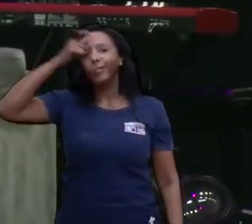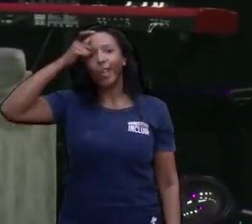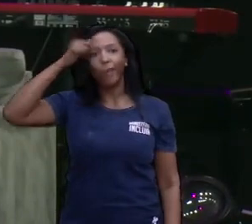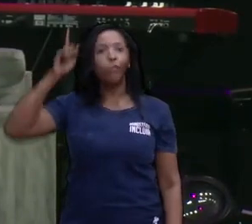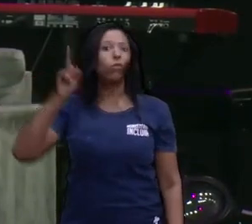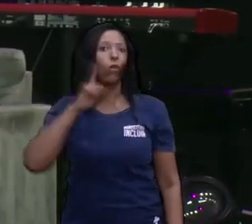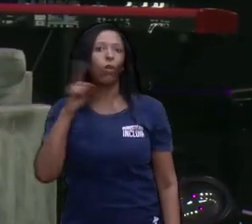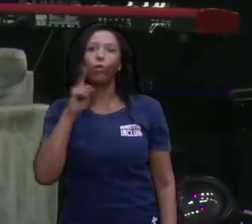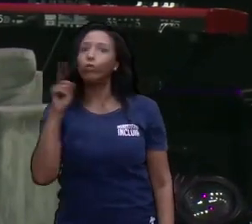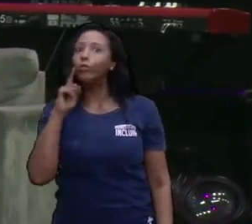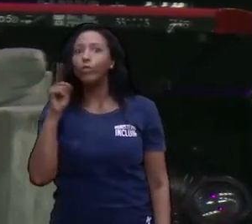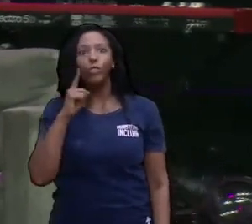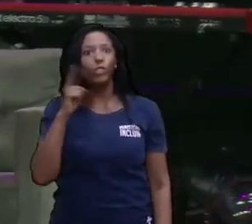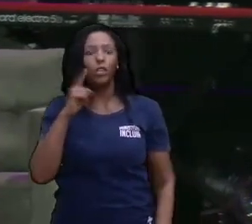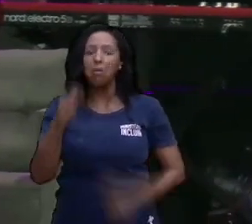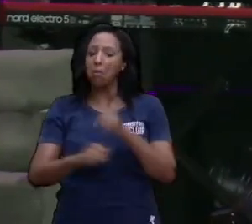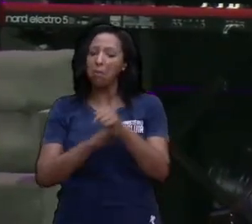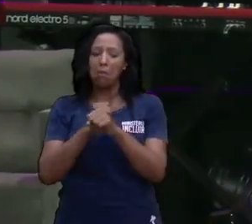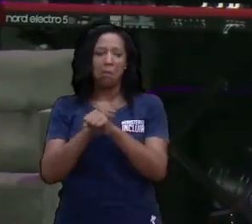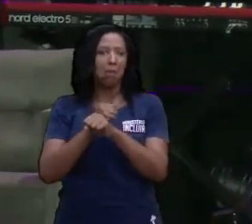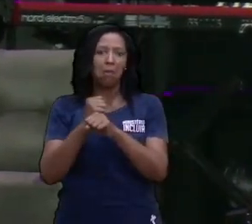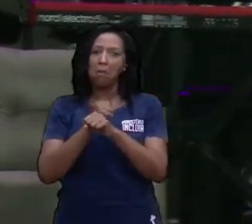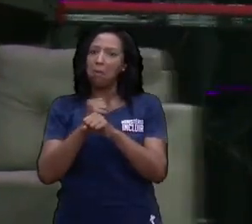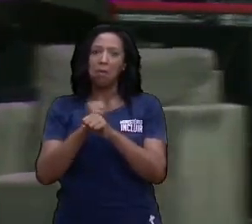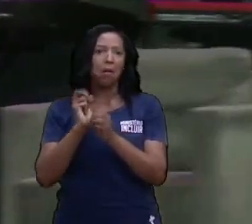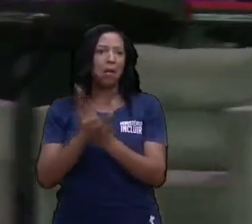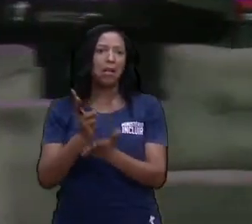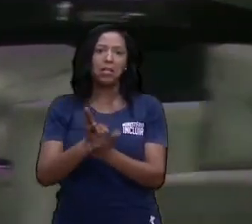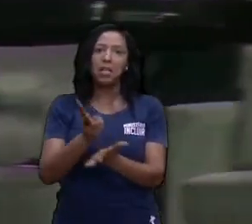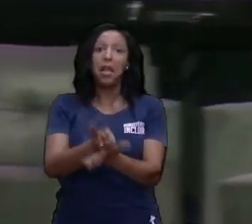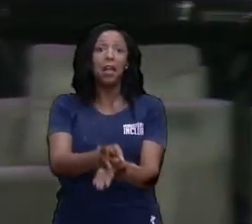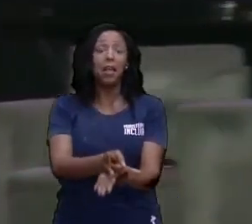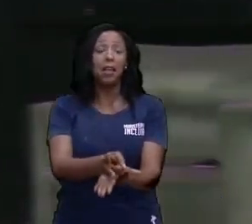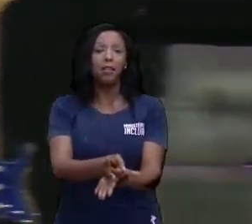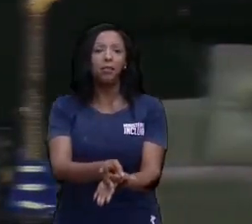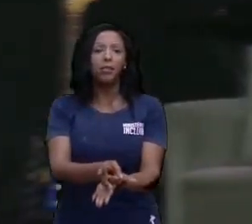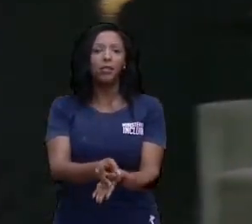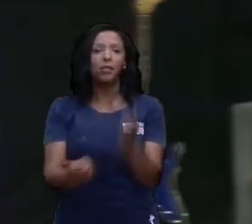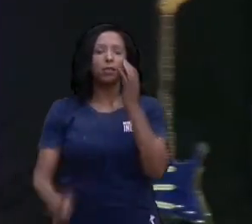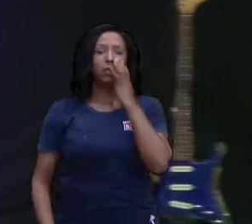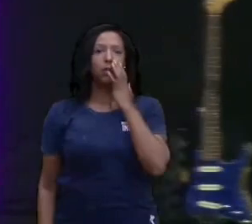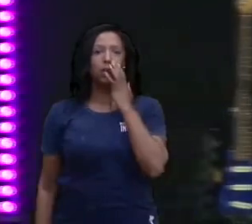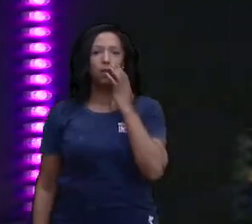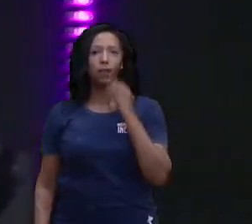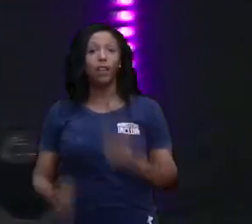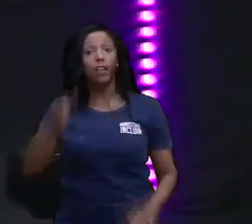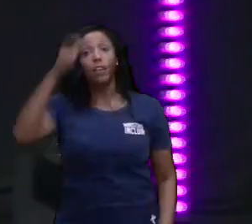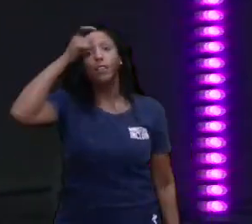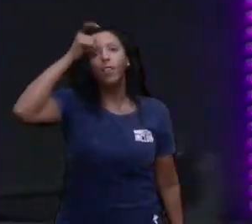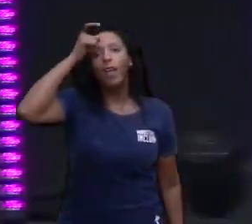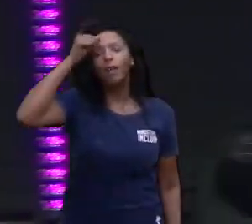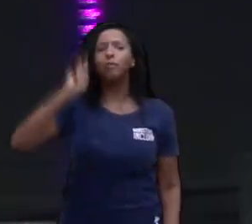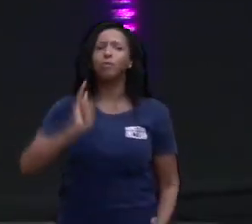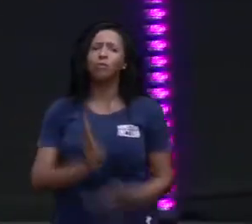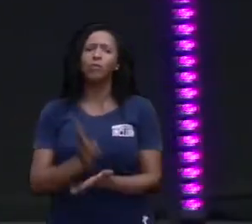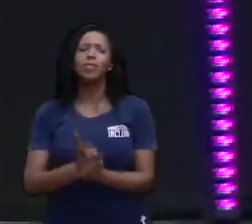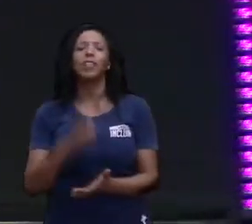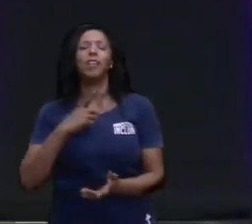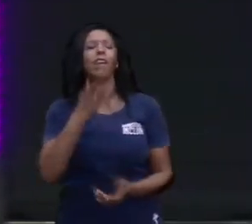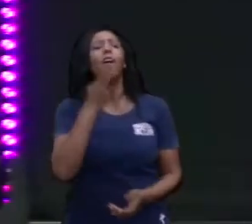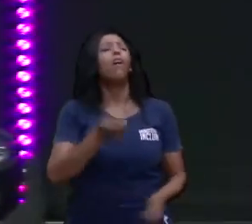inteiro a vida inteira Oi e aí tá o tempo inteiro fazendo uma campanha para ter alguma influência na